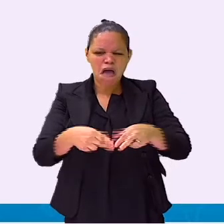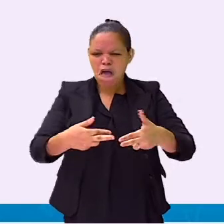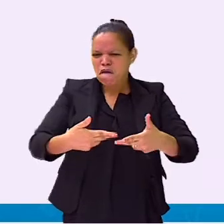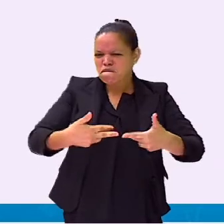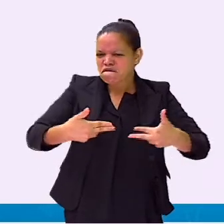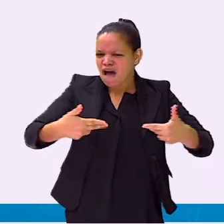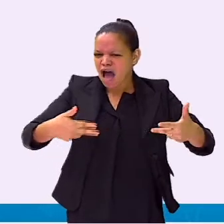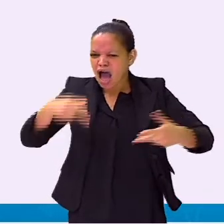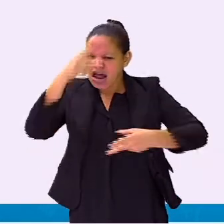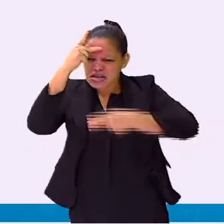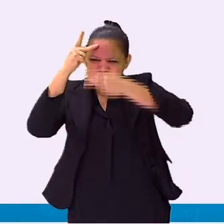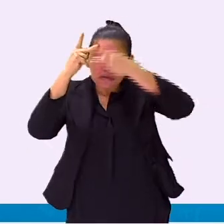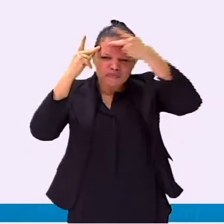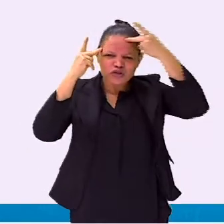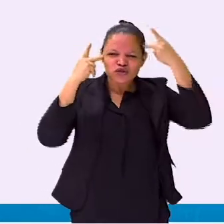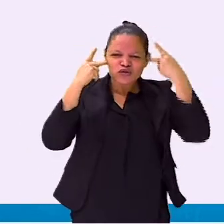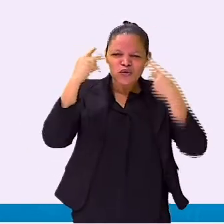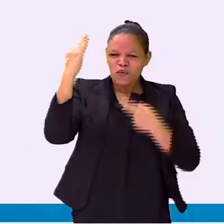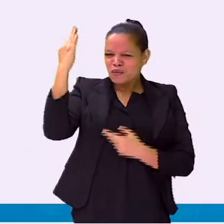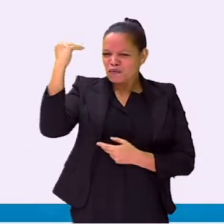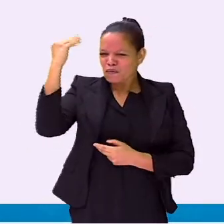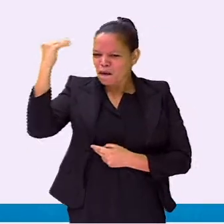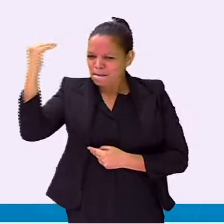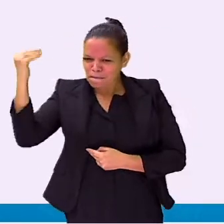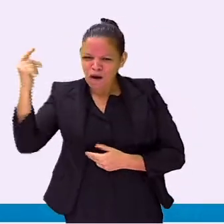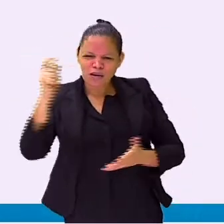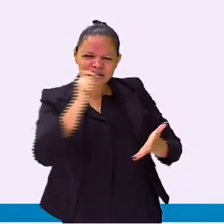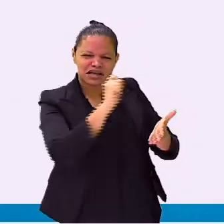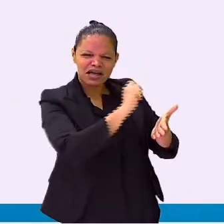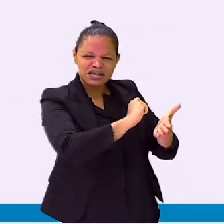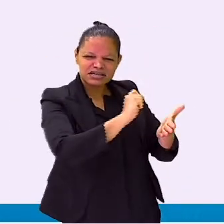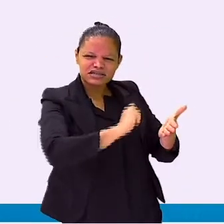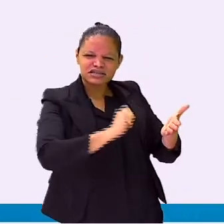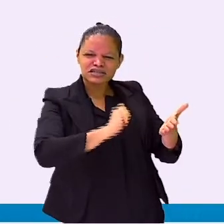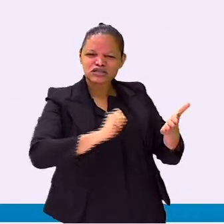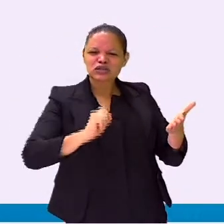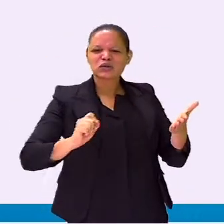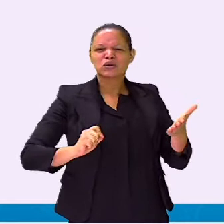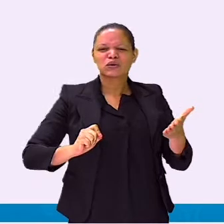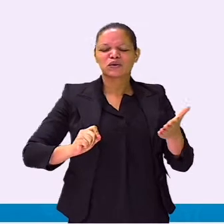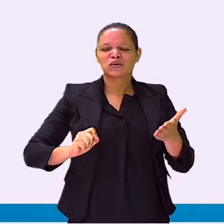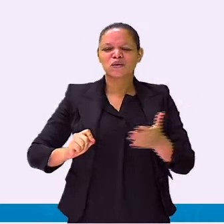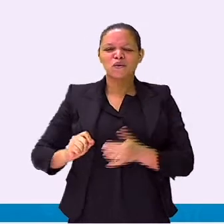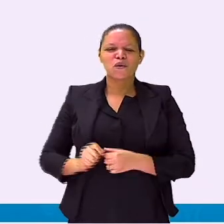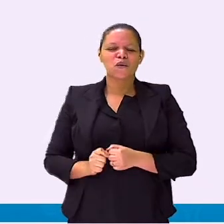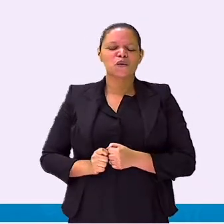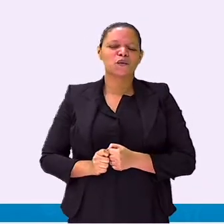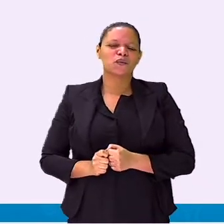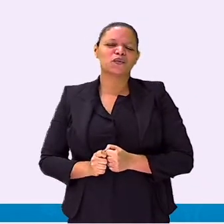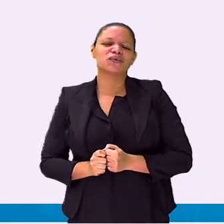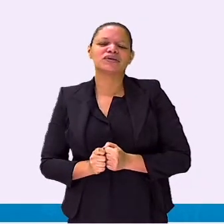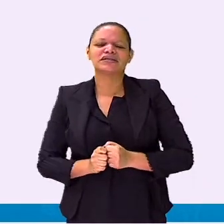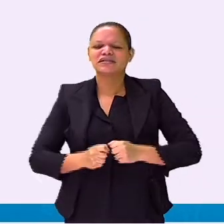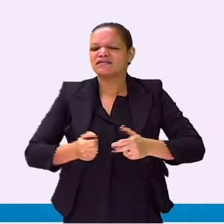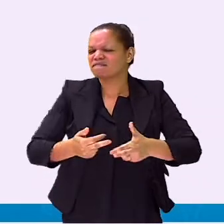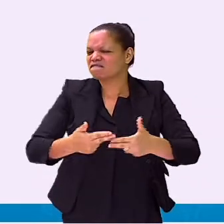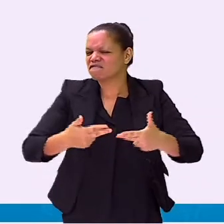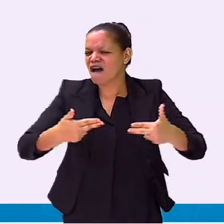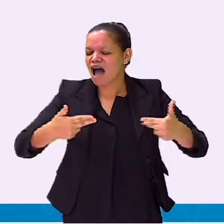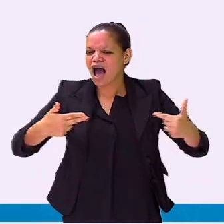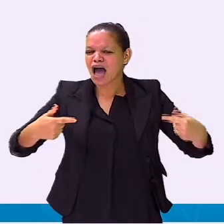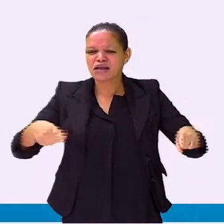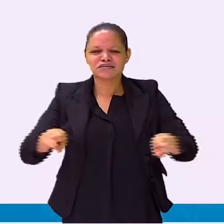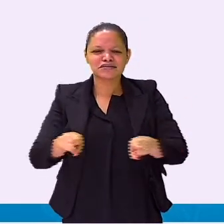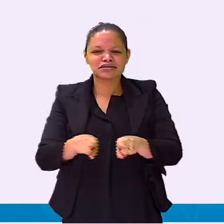Aleijadinho, Guimarães Rosa, Bituca, Mestre Ataíde e Carlos Drummond de Andrade. Em cada